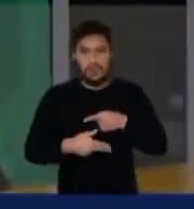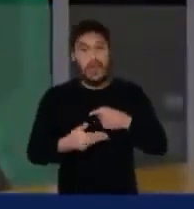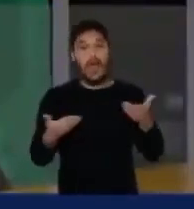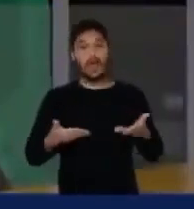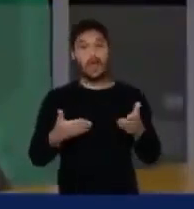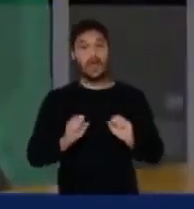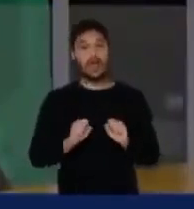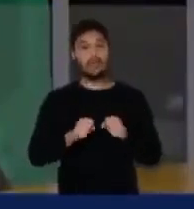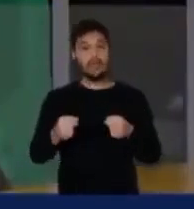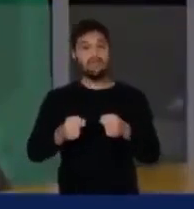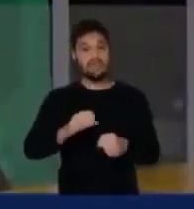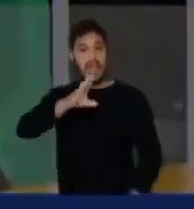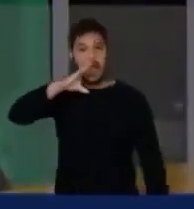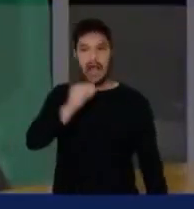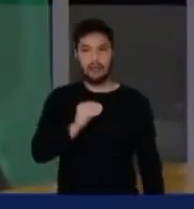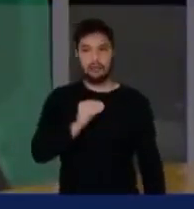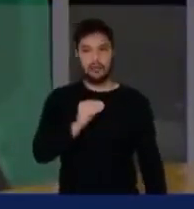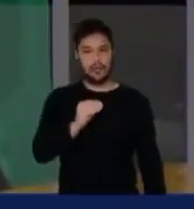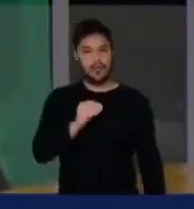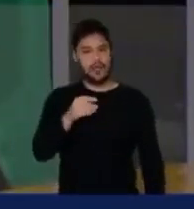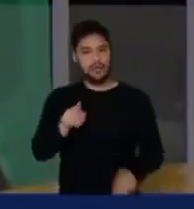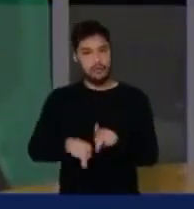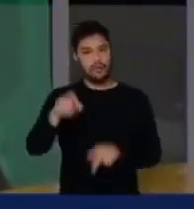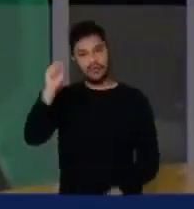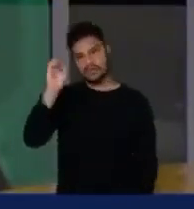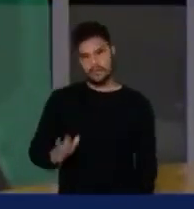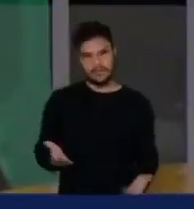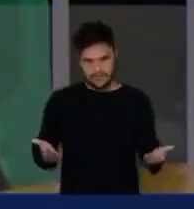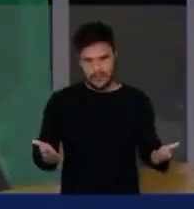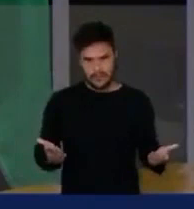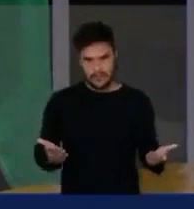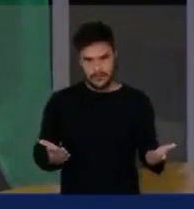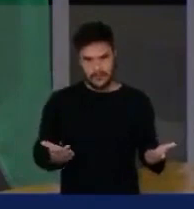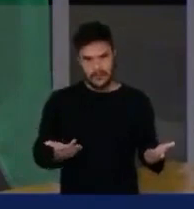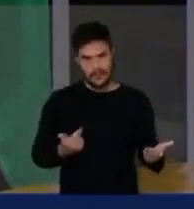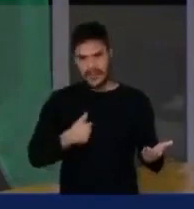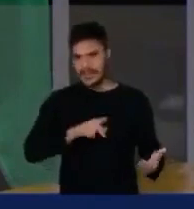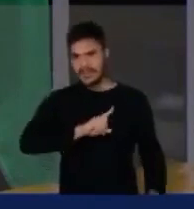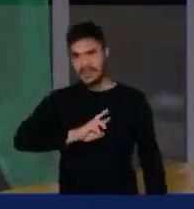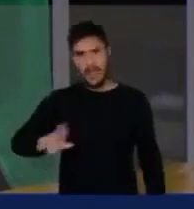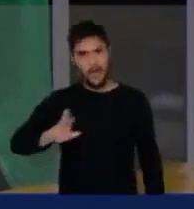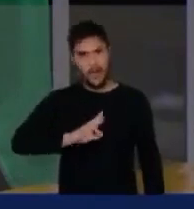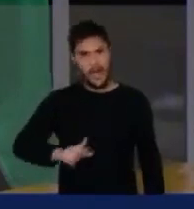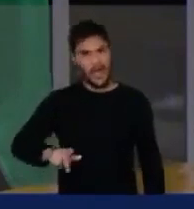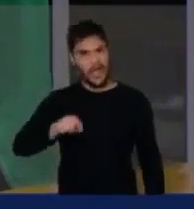o cala-boca na população brasileira. Não será o caso.